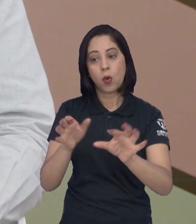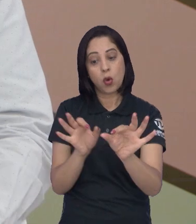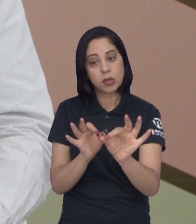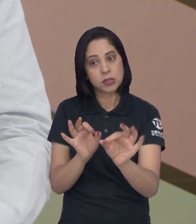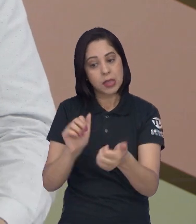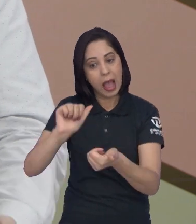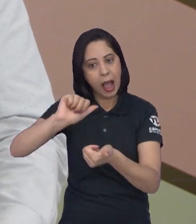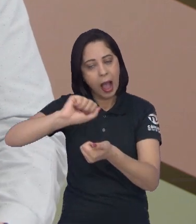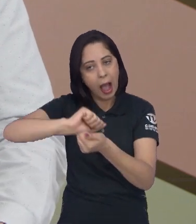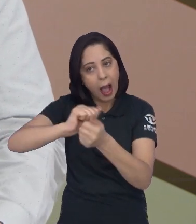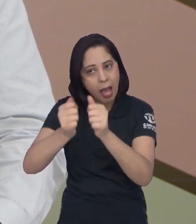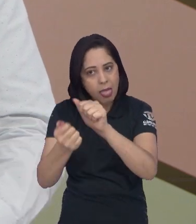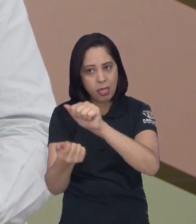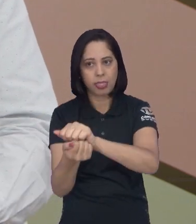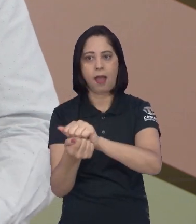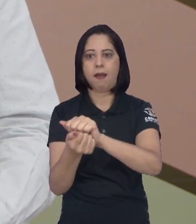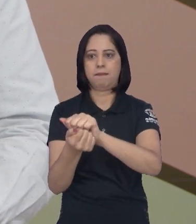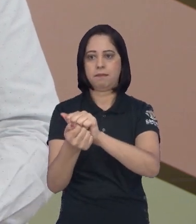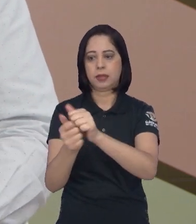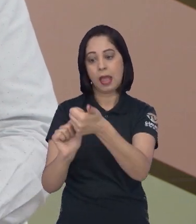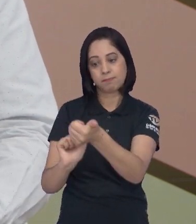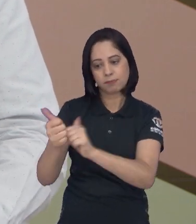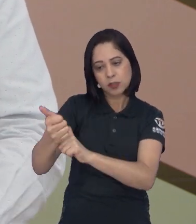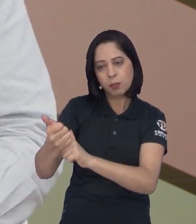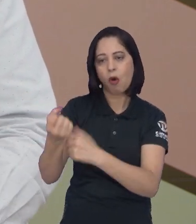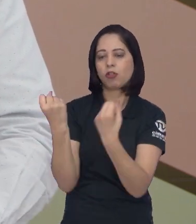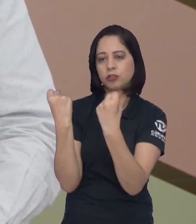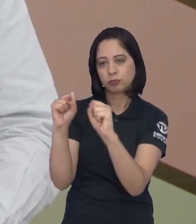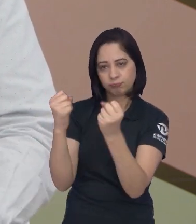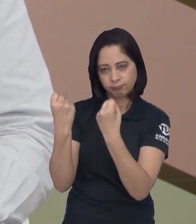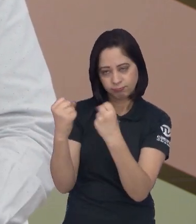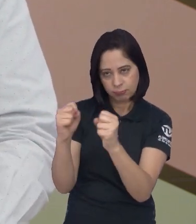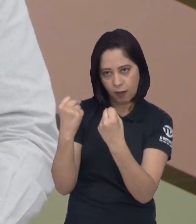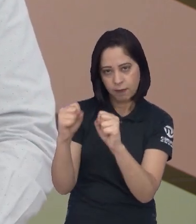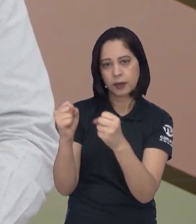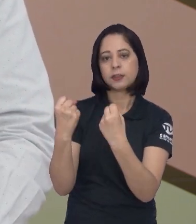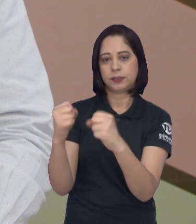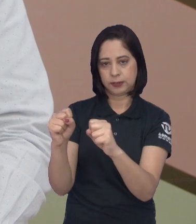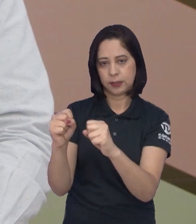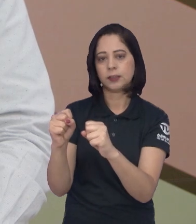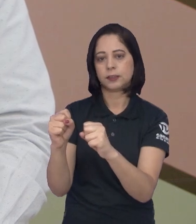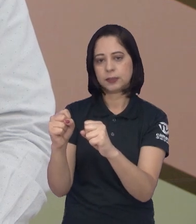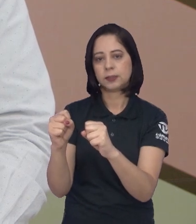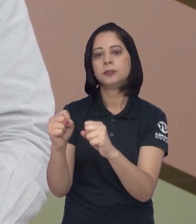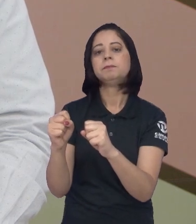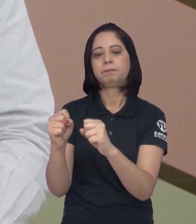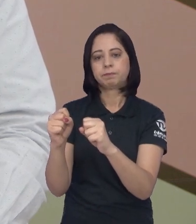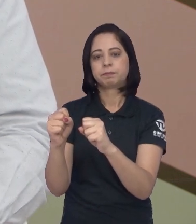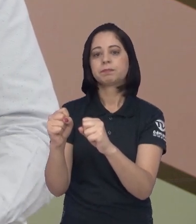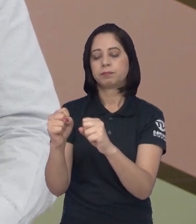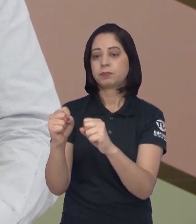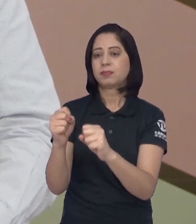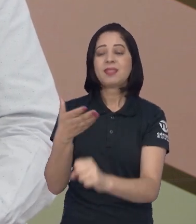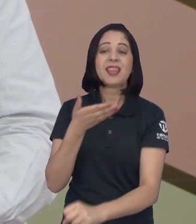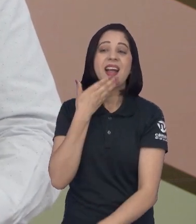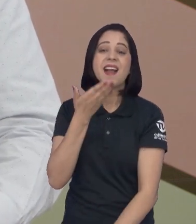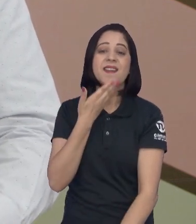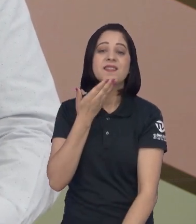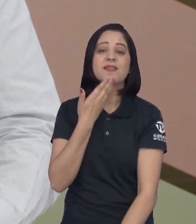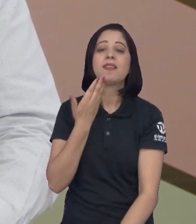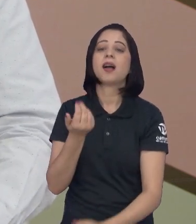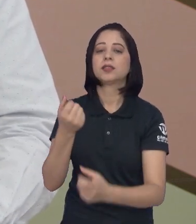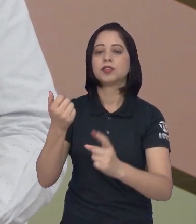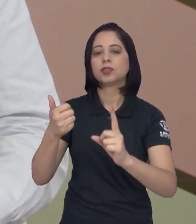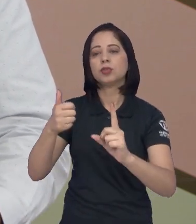compara a pessoa com ela mesma né que seria o melhor padrão de de análise possível eh fica mais fácil para você